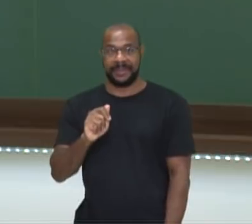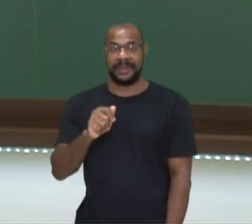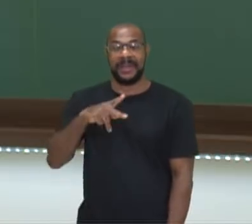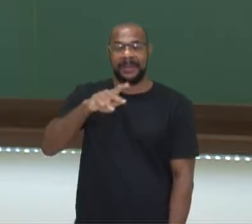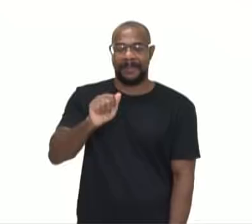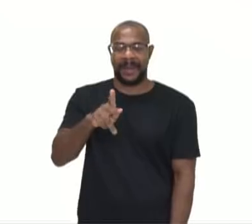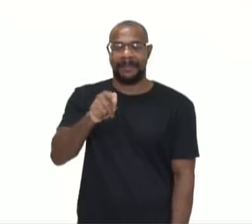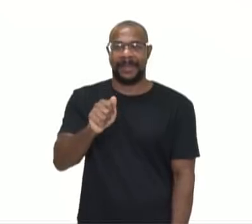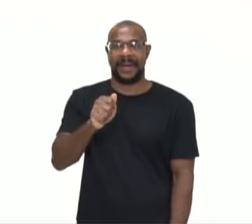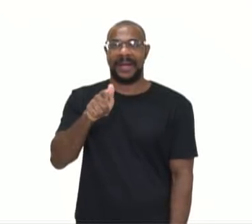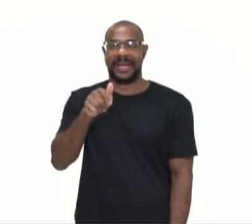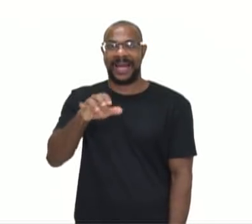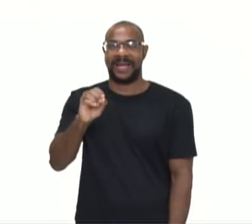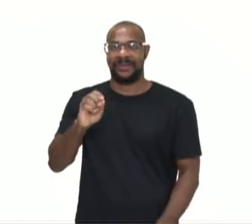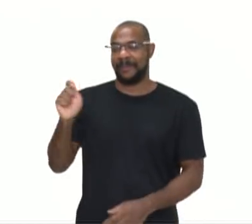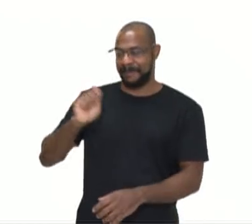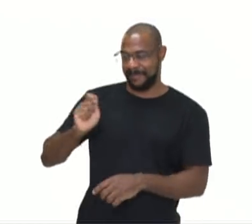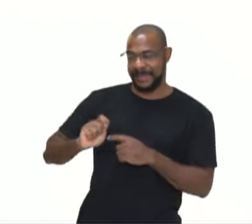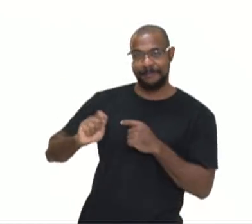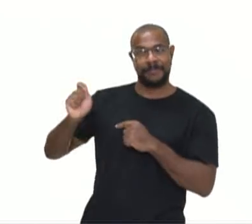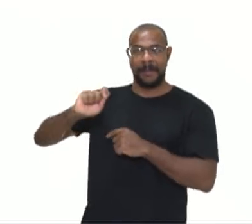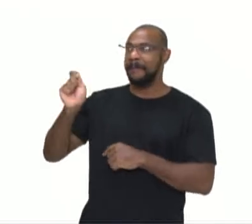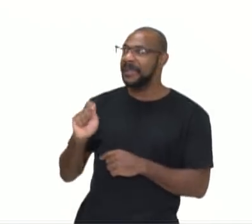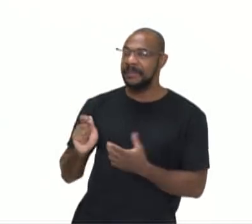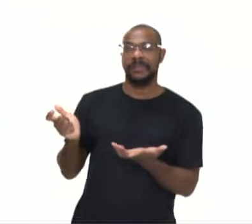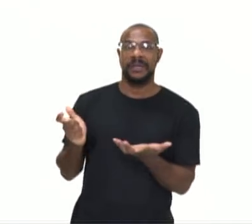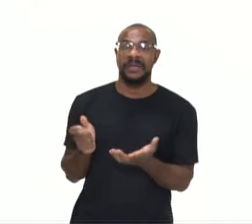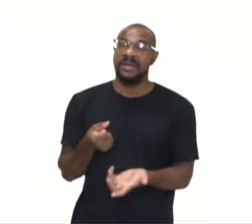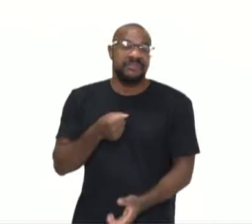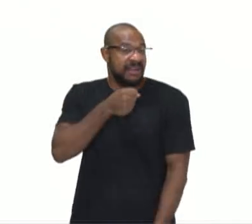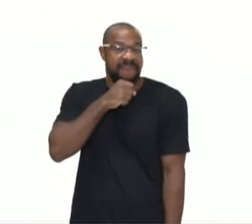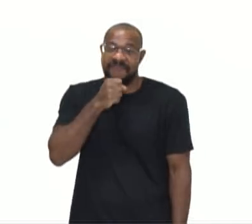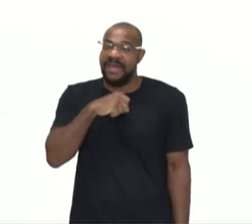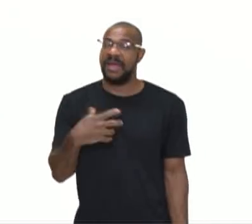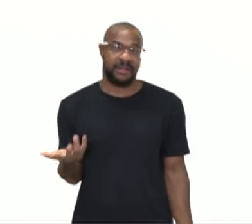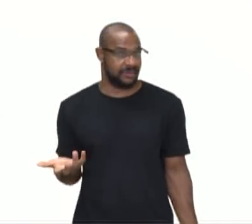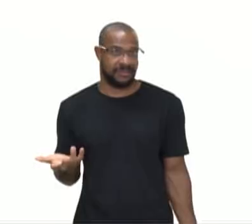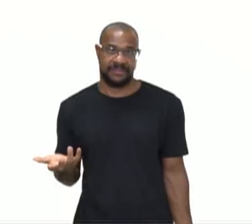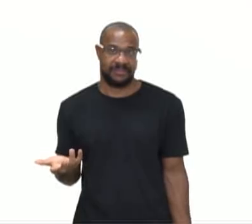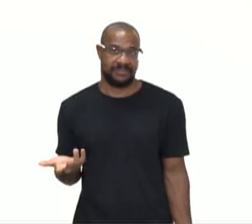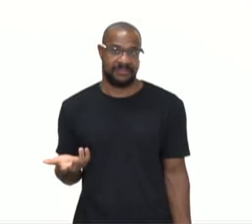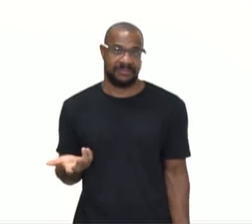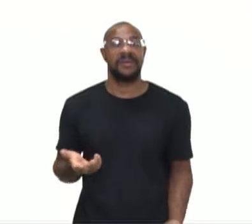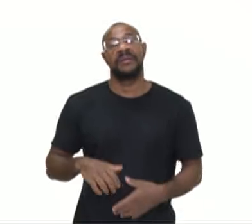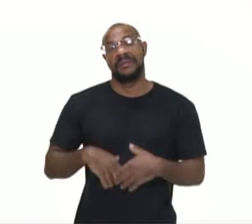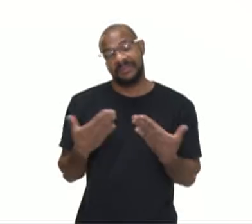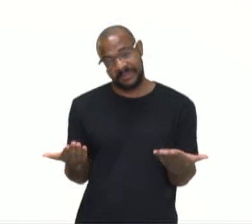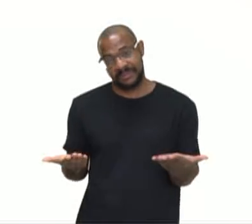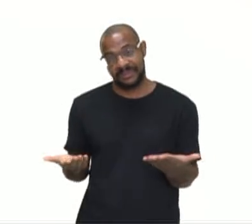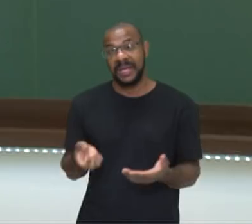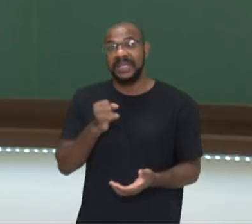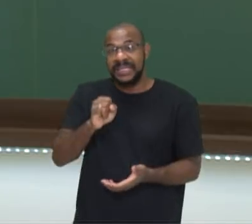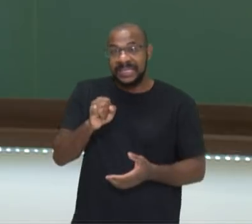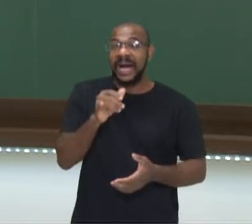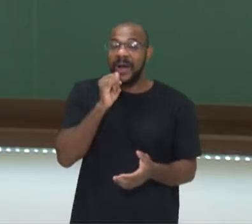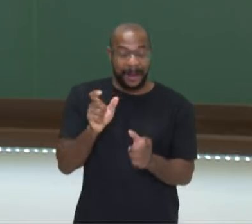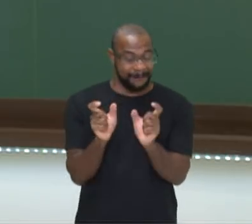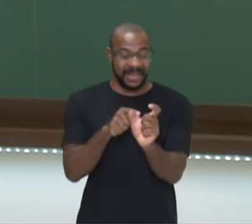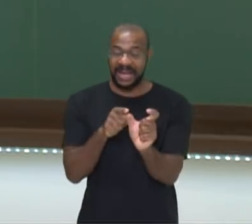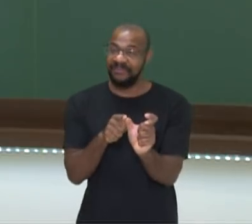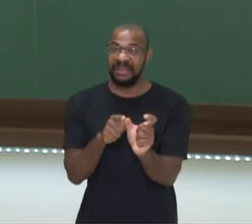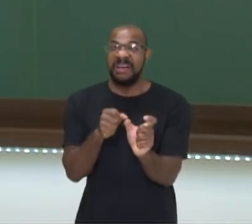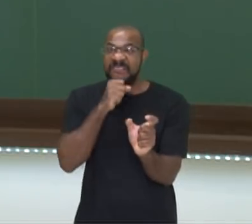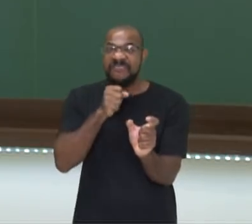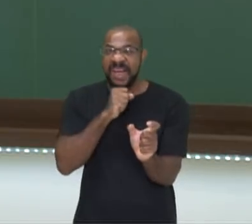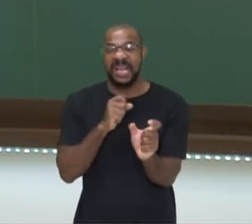Aí com as palavras, mas as palavras não. Quanto mais se brinca com as palavras, mais novas elas ficam. Olha que legal, é